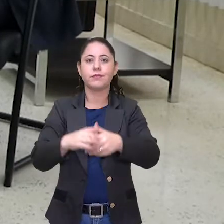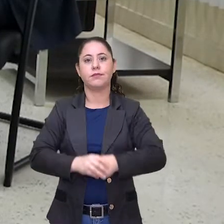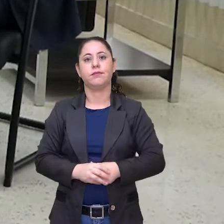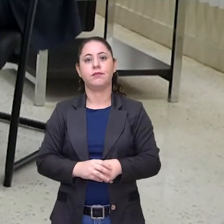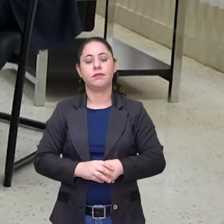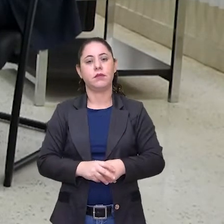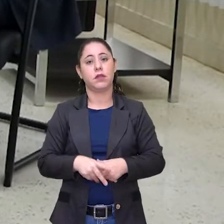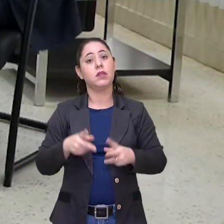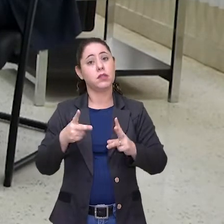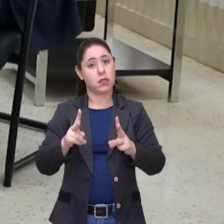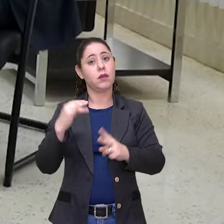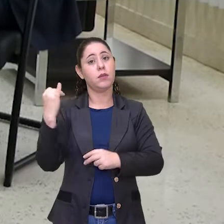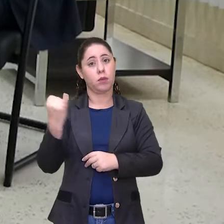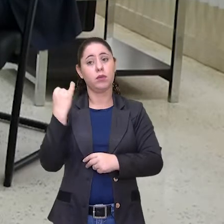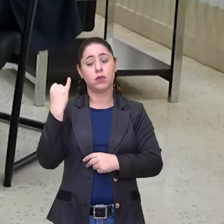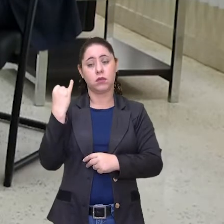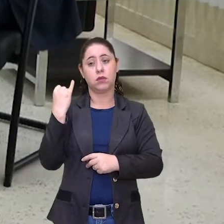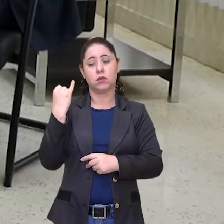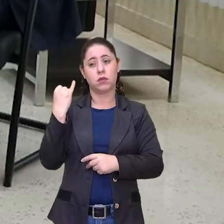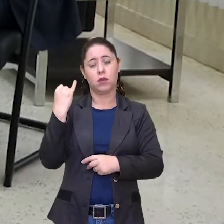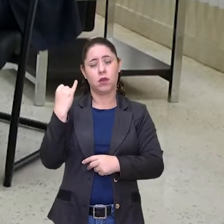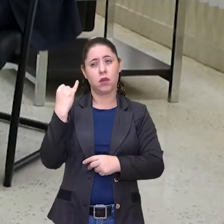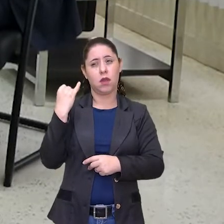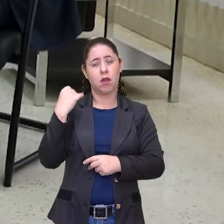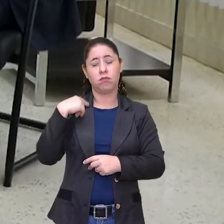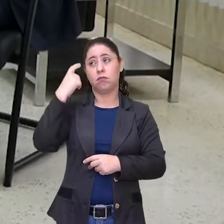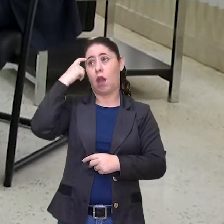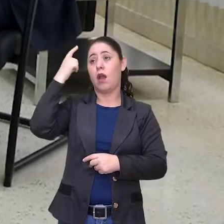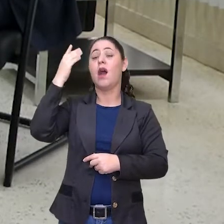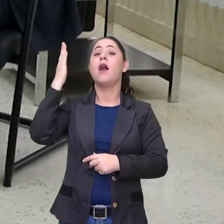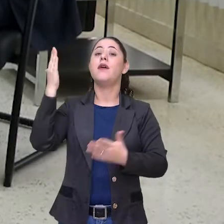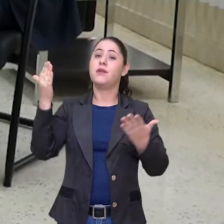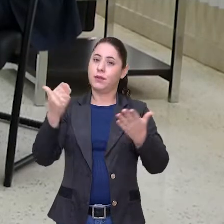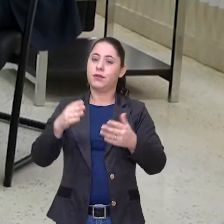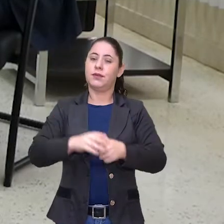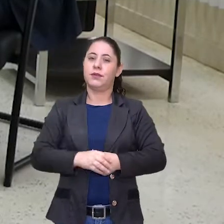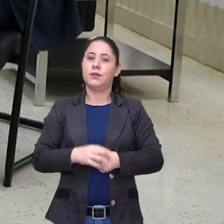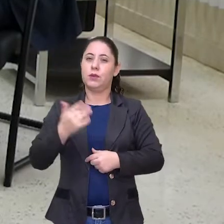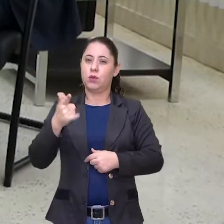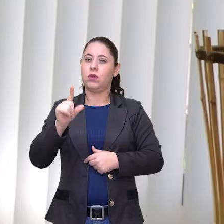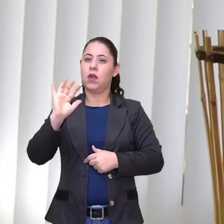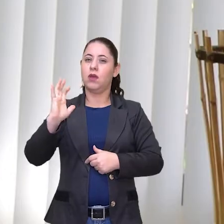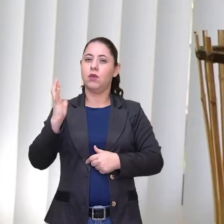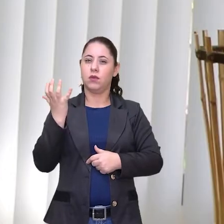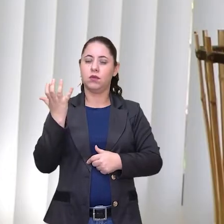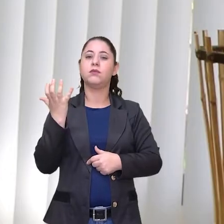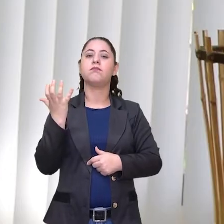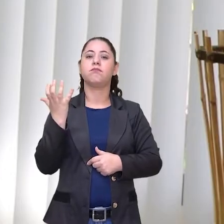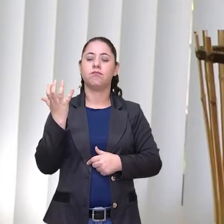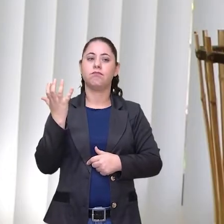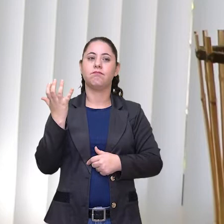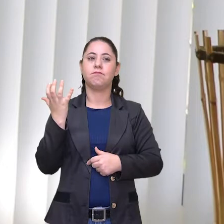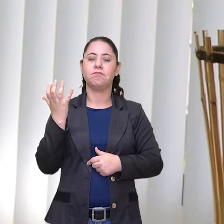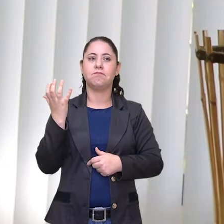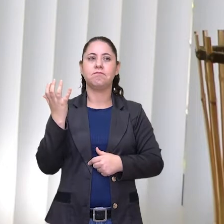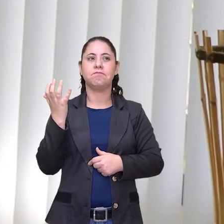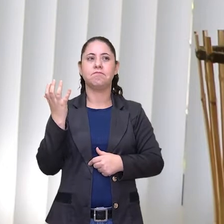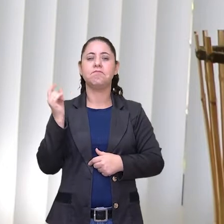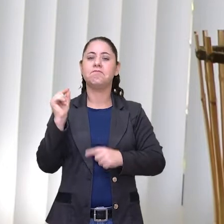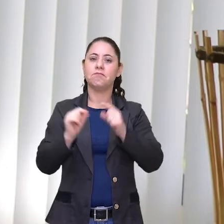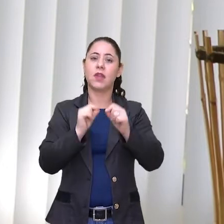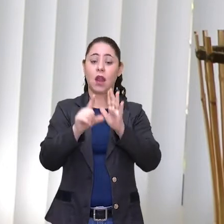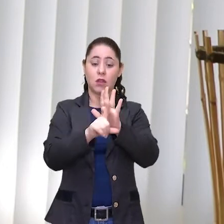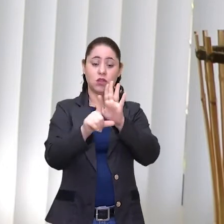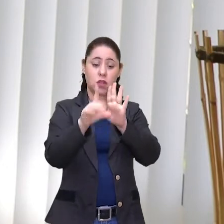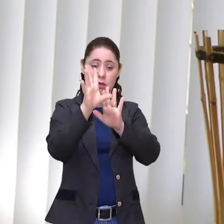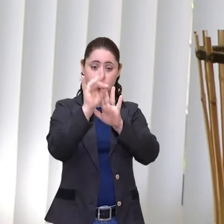tramita. É sempre importante a sua pergunta, também me vem à mente, há uma outra situação, que curiosa